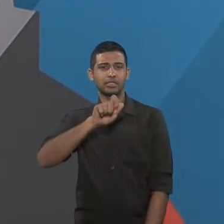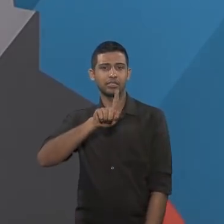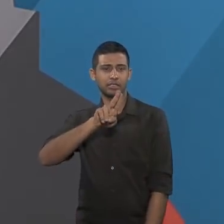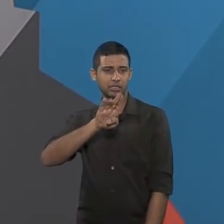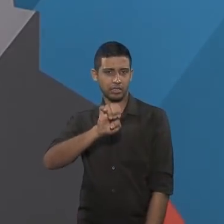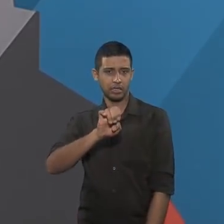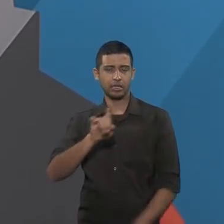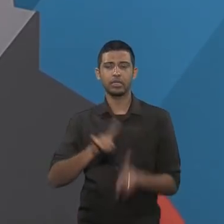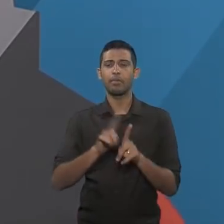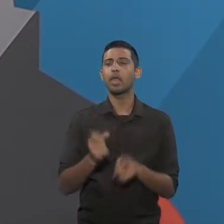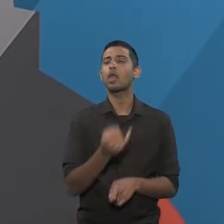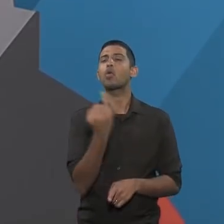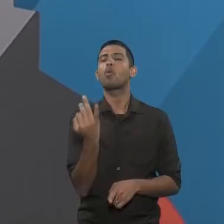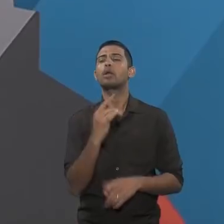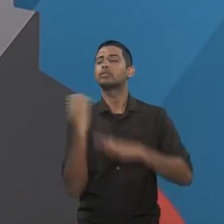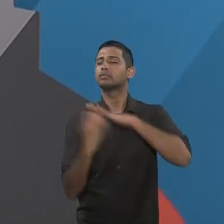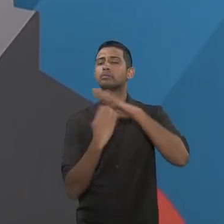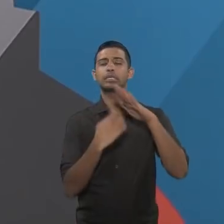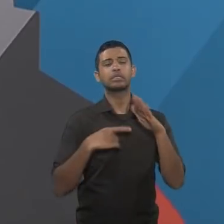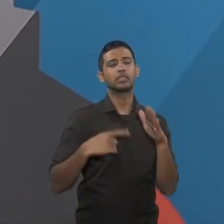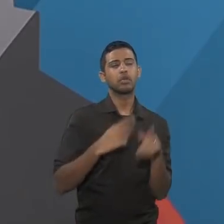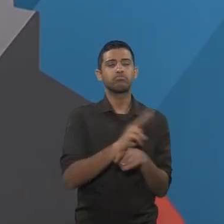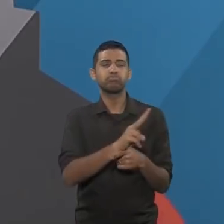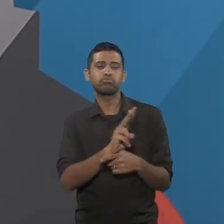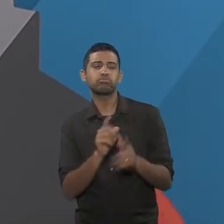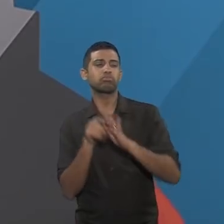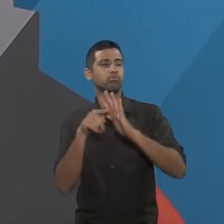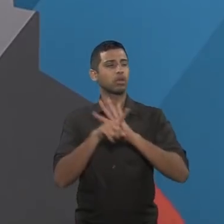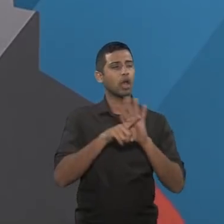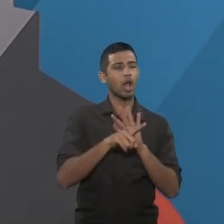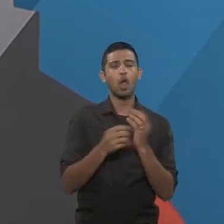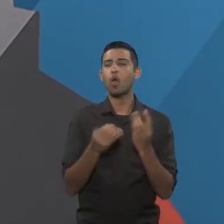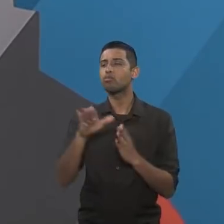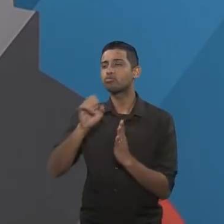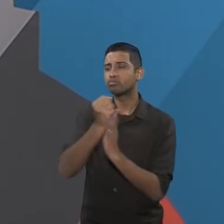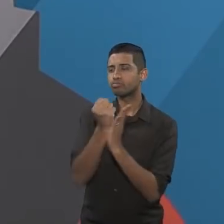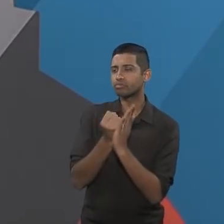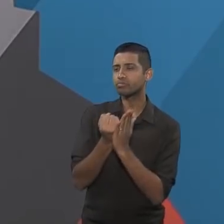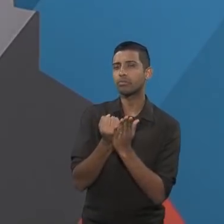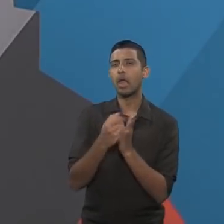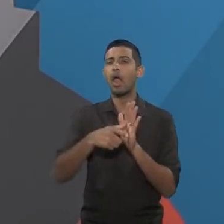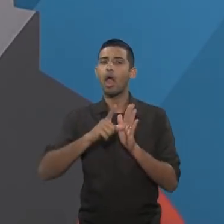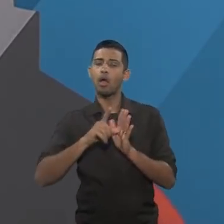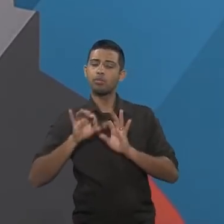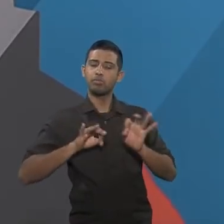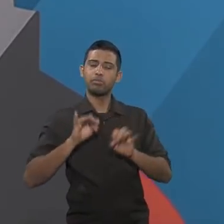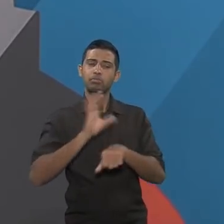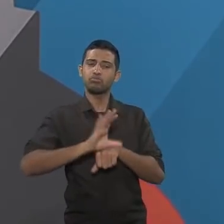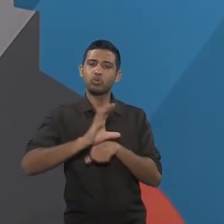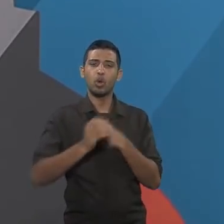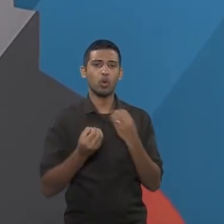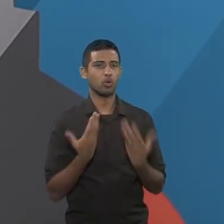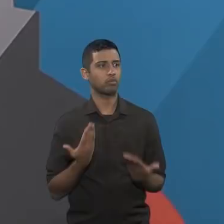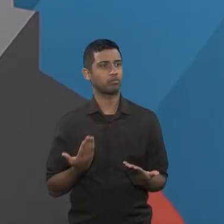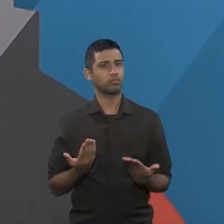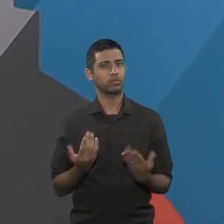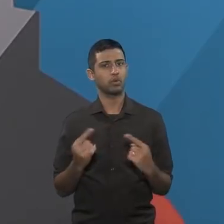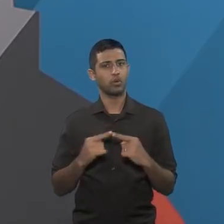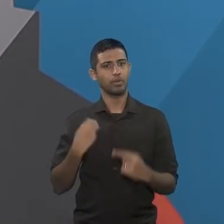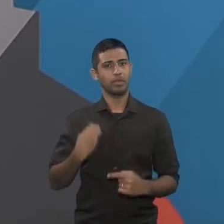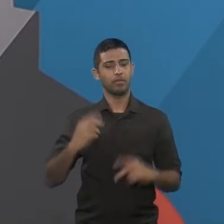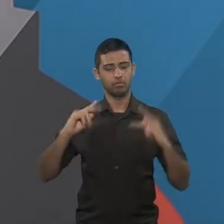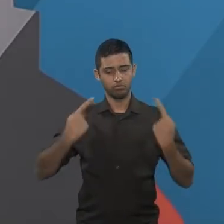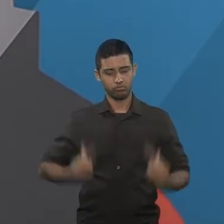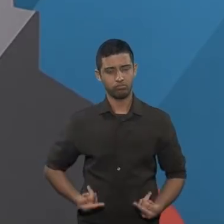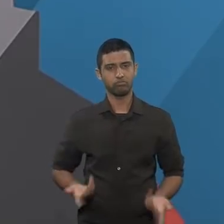quantas empresas fazem serviço de vistoria, são contratadas, como é preparada, porque isso é questão da vida humana,